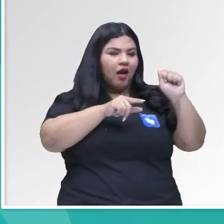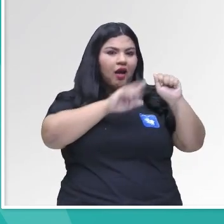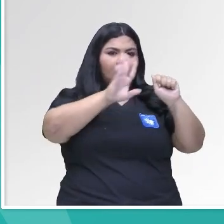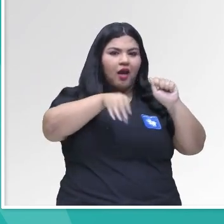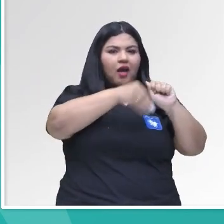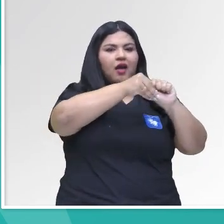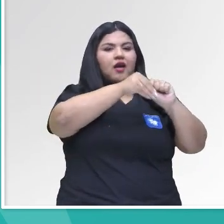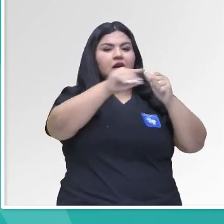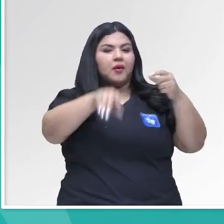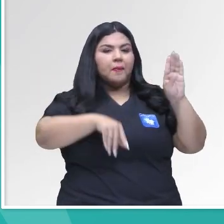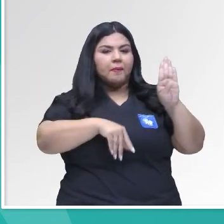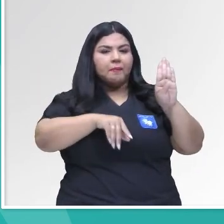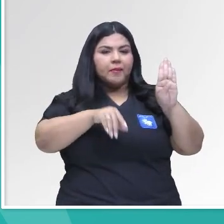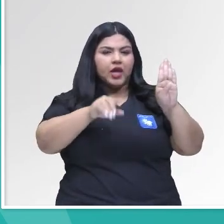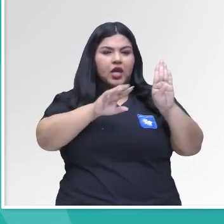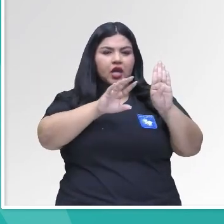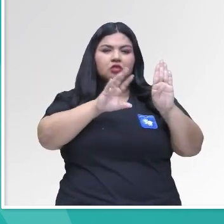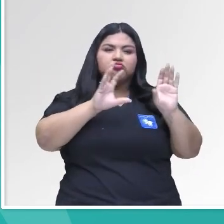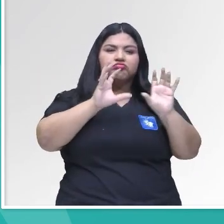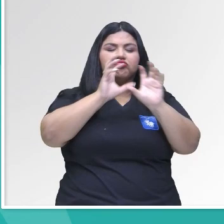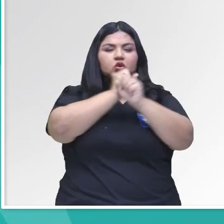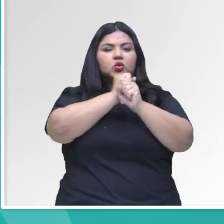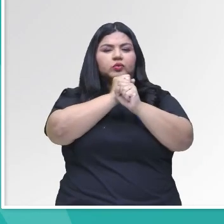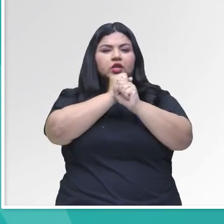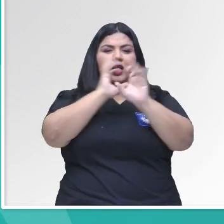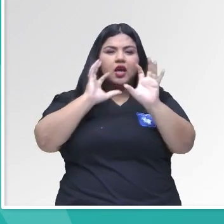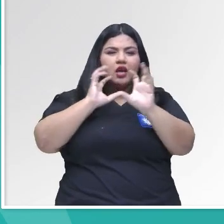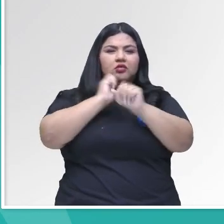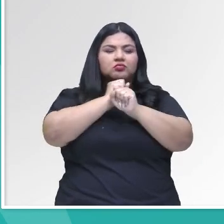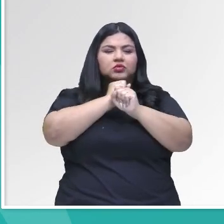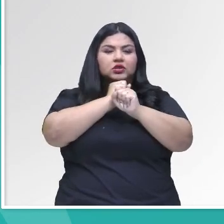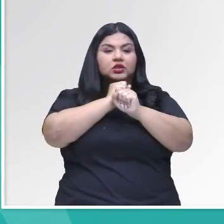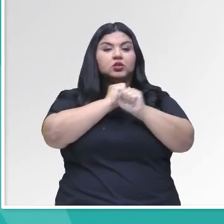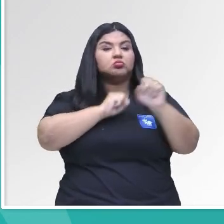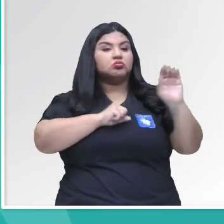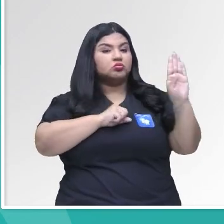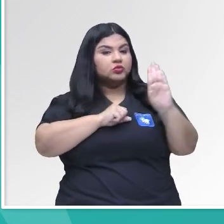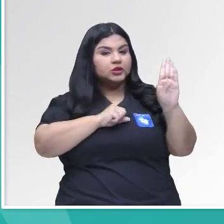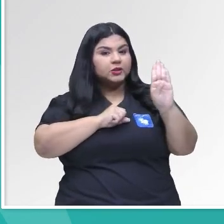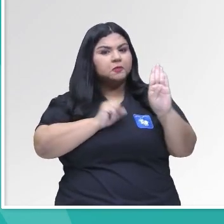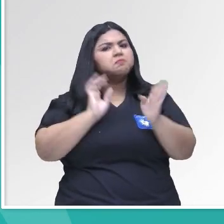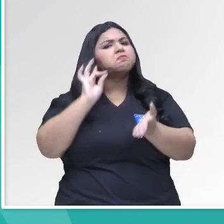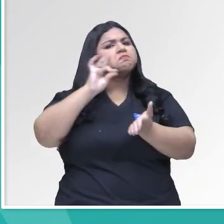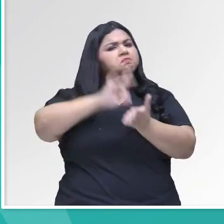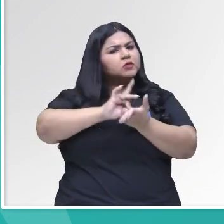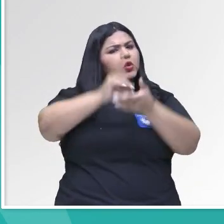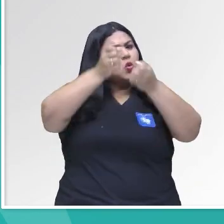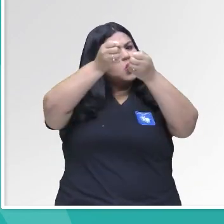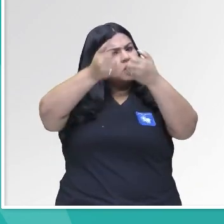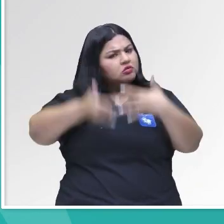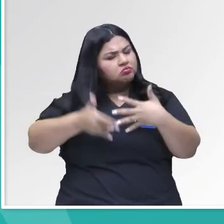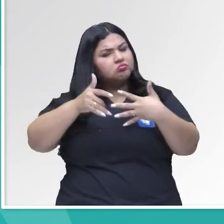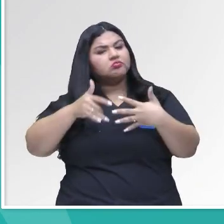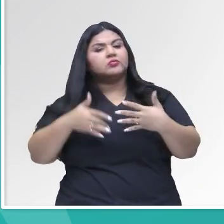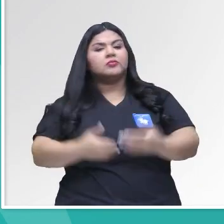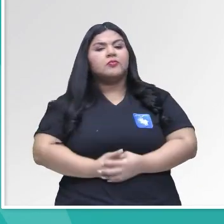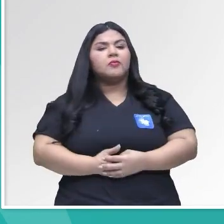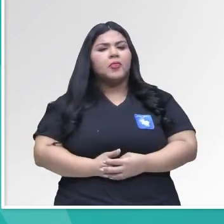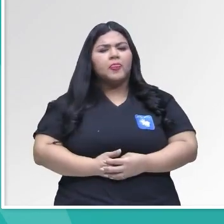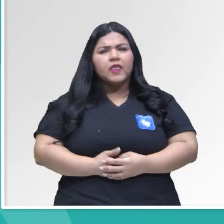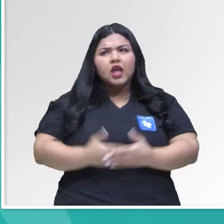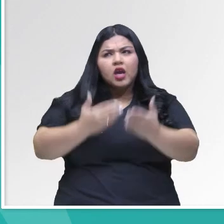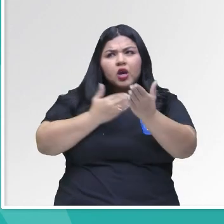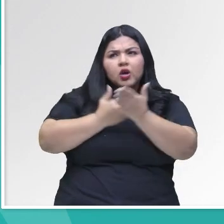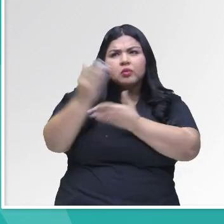de soma, acréscimo, soma, uma relação de confirmação ou explicação. Você começa